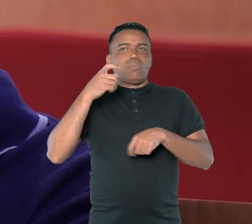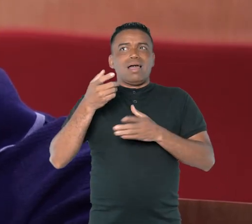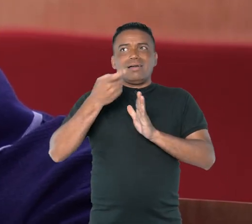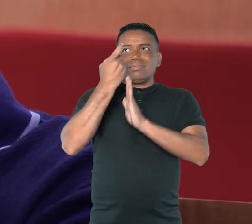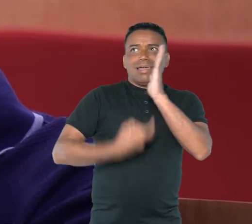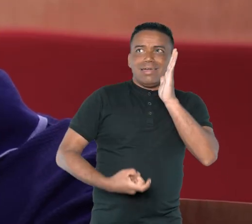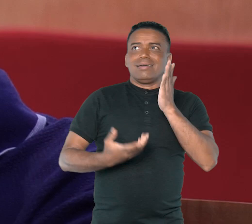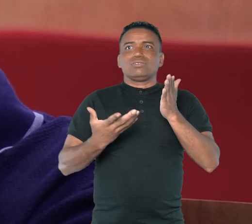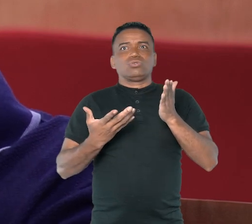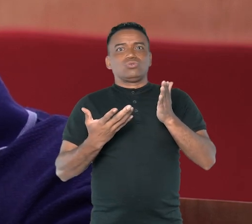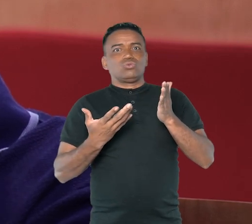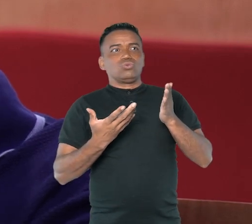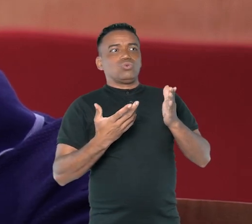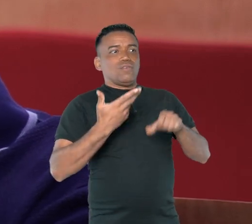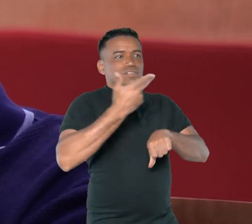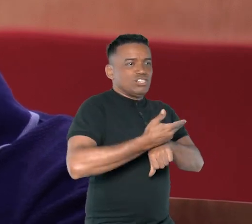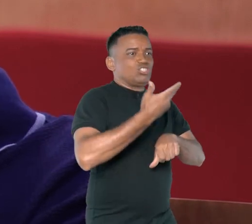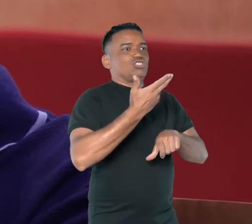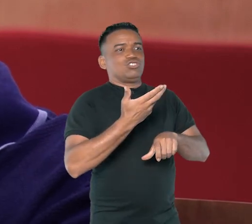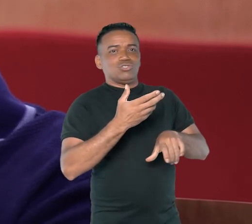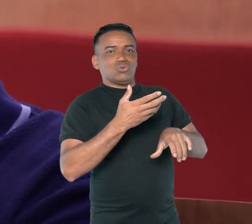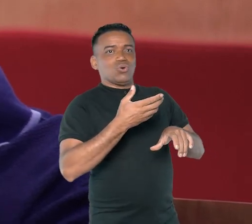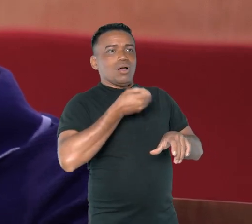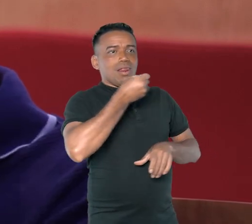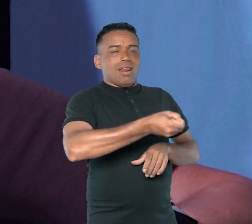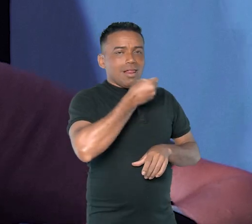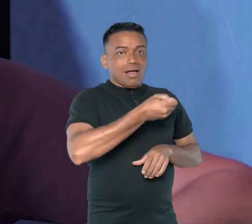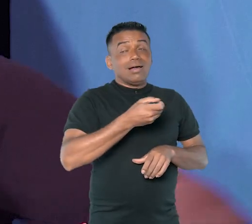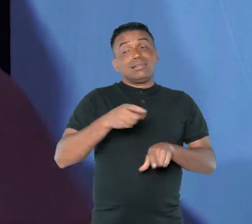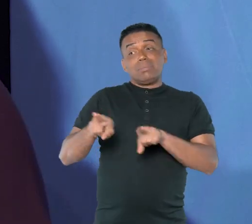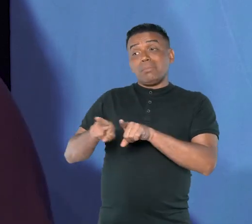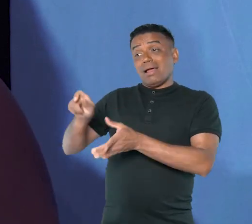para fazer um bom flash, para fazer um bom vídeo, um bom áudio e para escrever um livro?